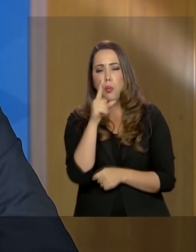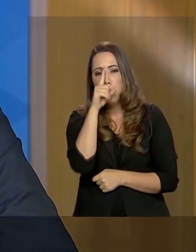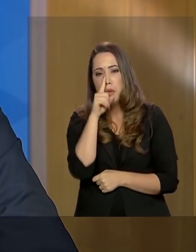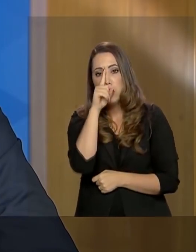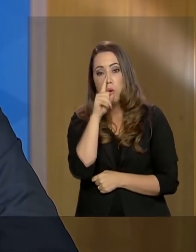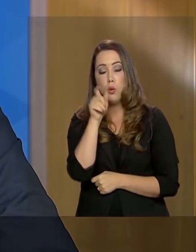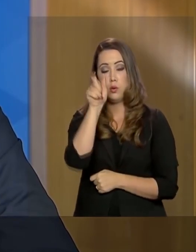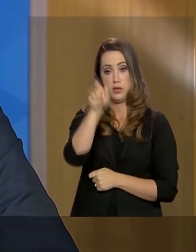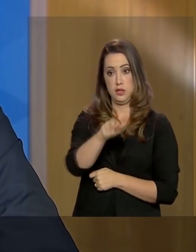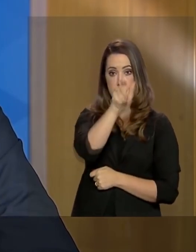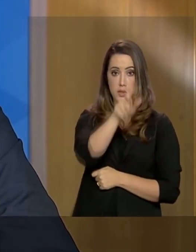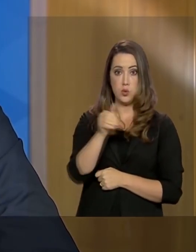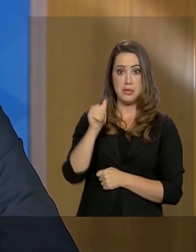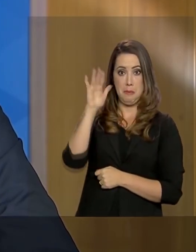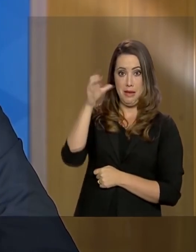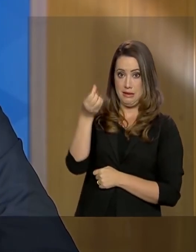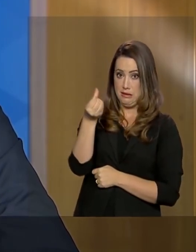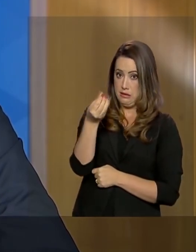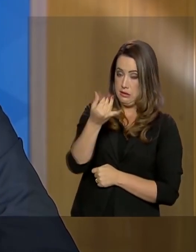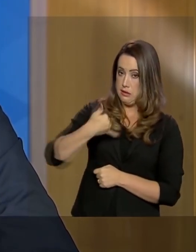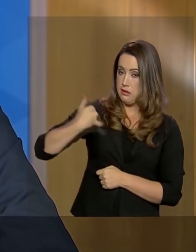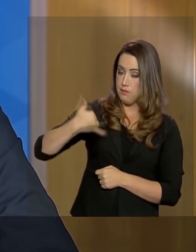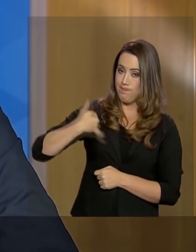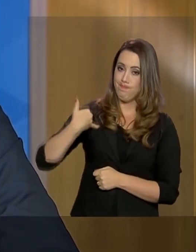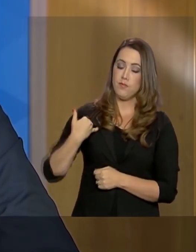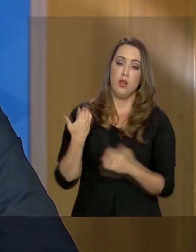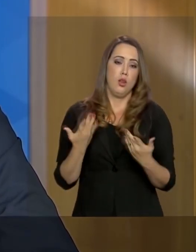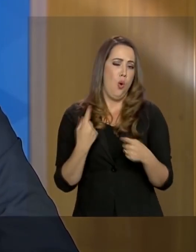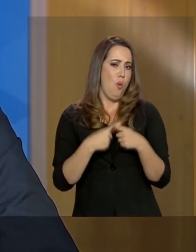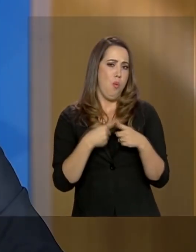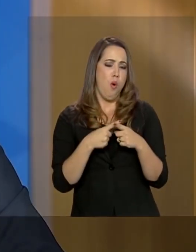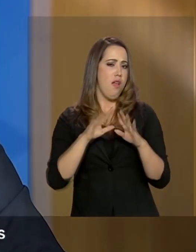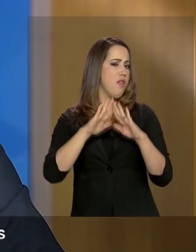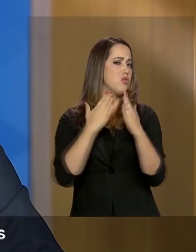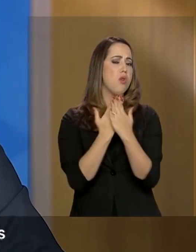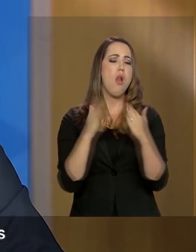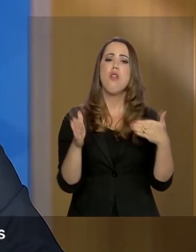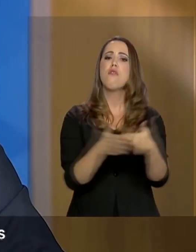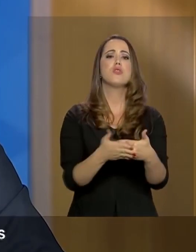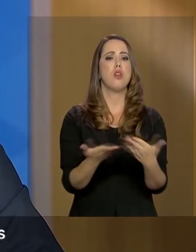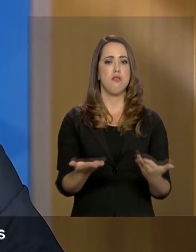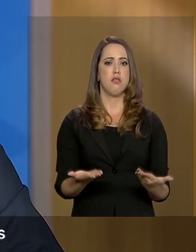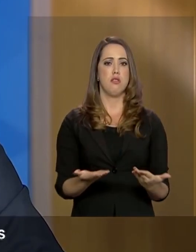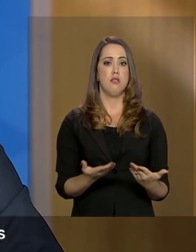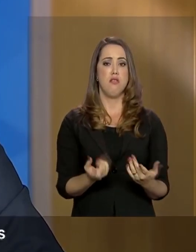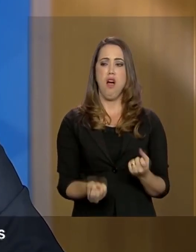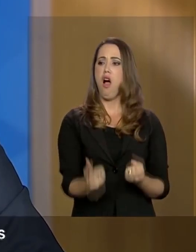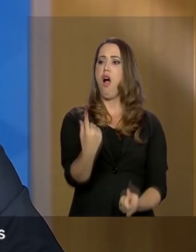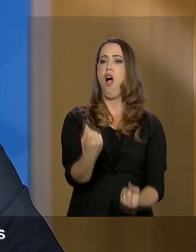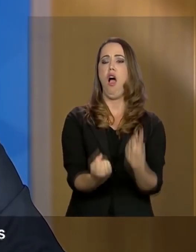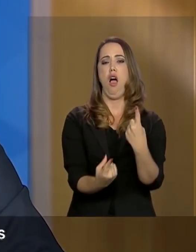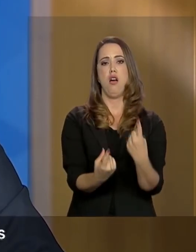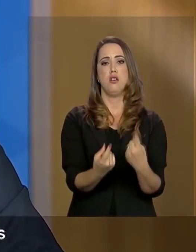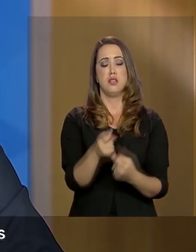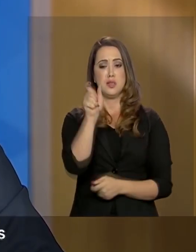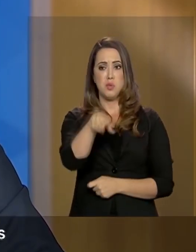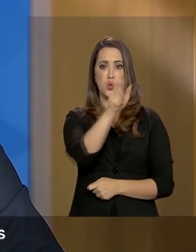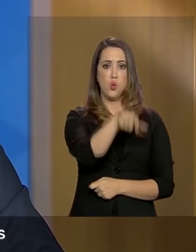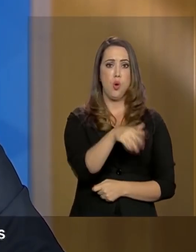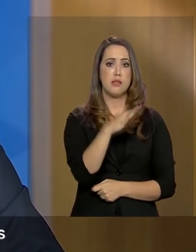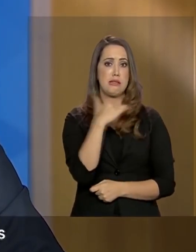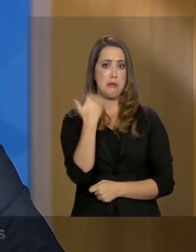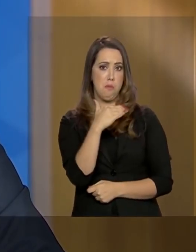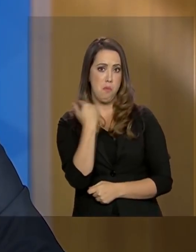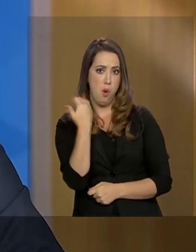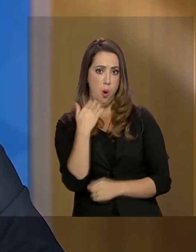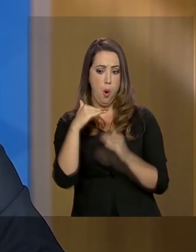votar, se contaminaram. Os hospitais estão lotados de fato. Eu já fui em hospitais aqui da minha cidade pra comprovar isso e já vi pessoalmente.